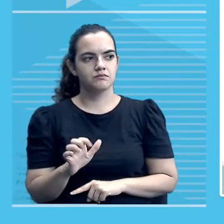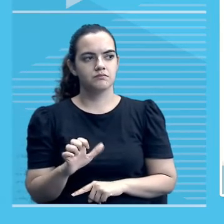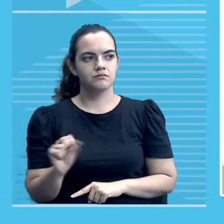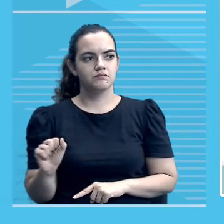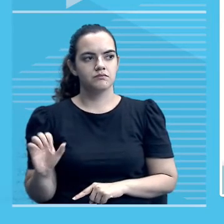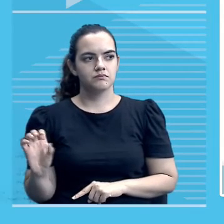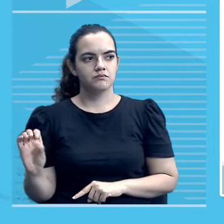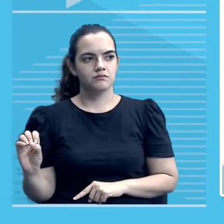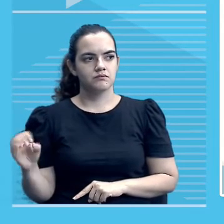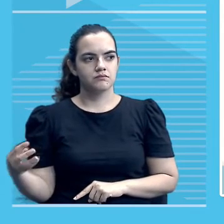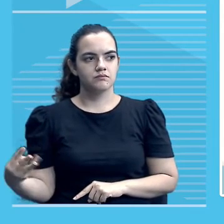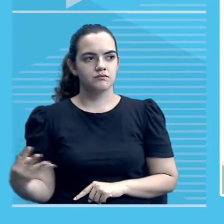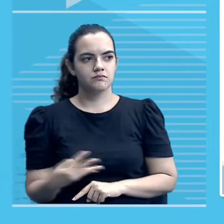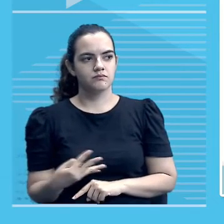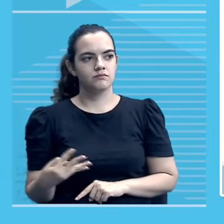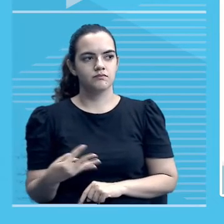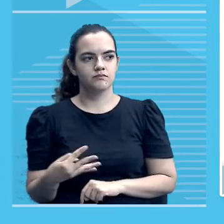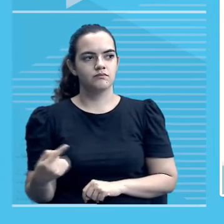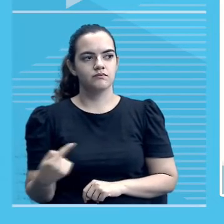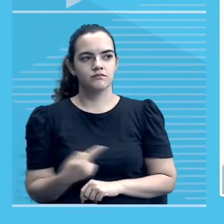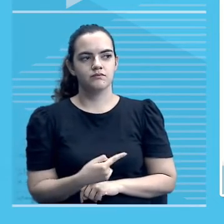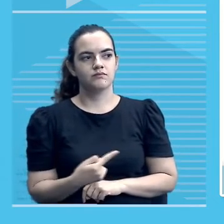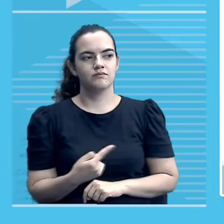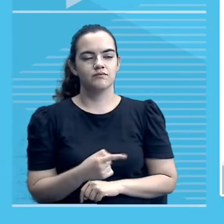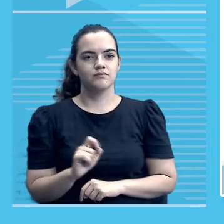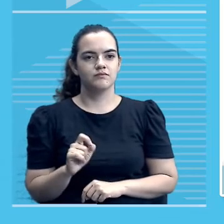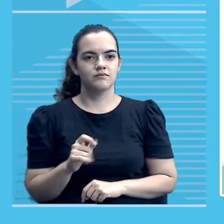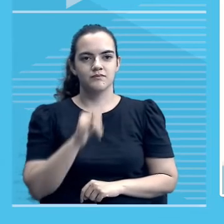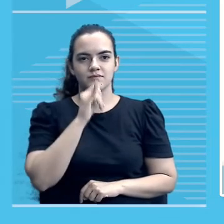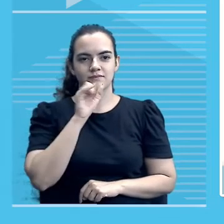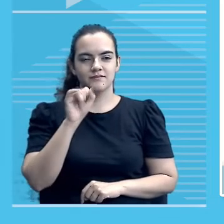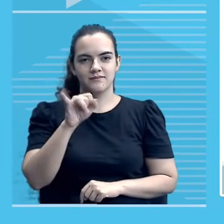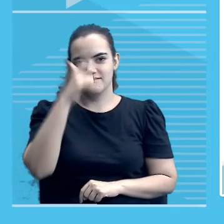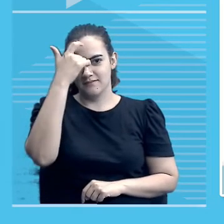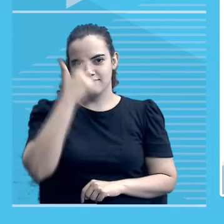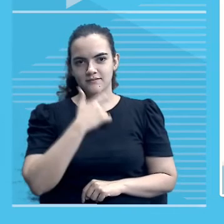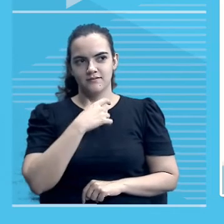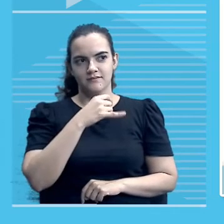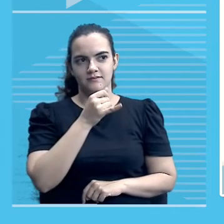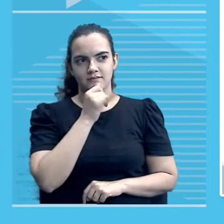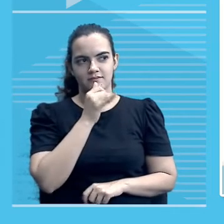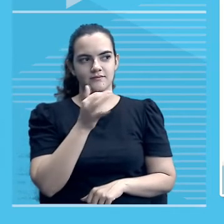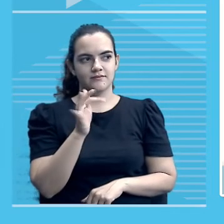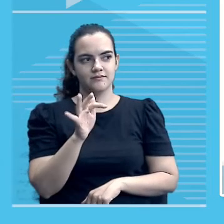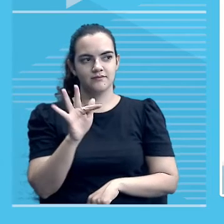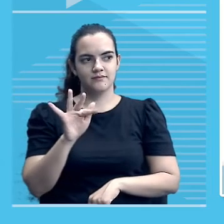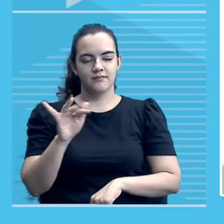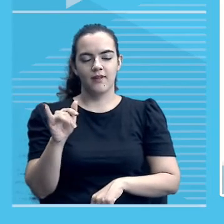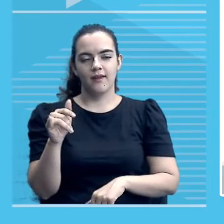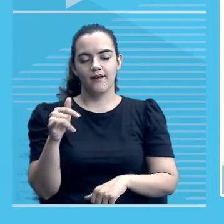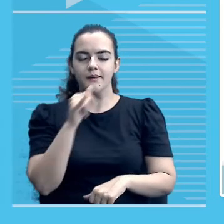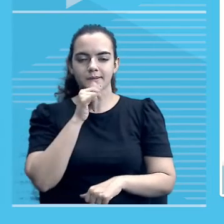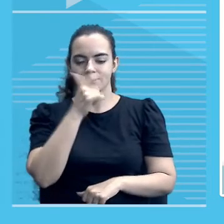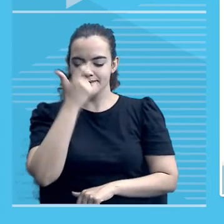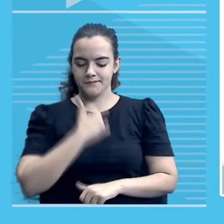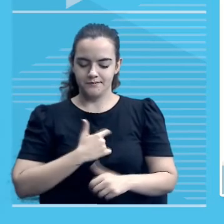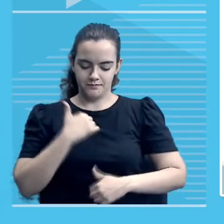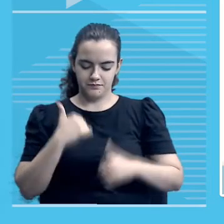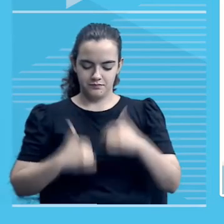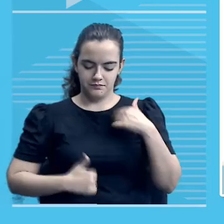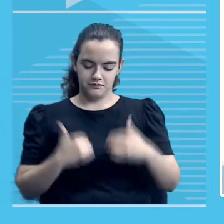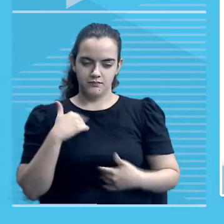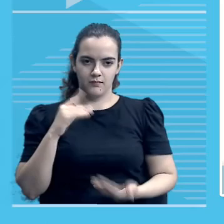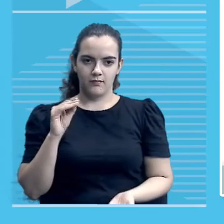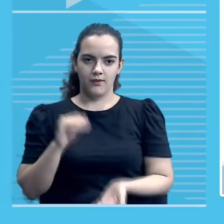tome sulfato ferroso, mas nem precisava. É, o ferro está na nossa própria alimentação. Alimentos ricos em ferro, por